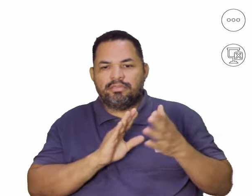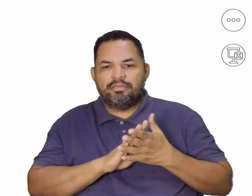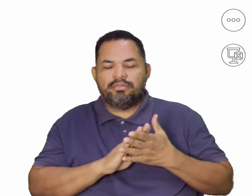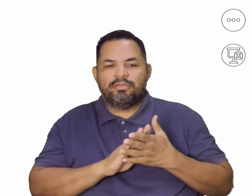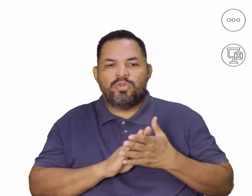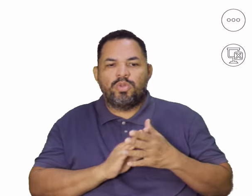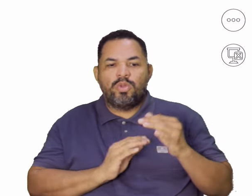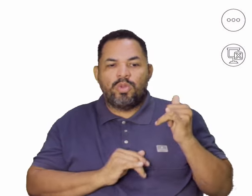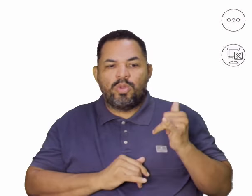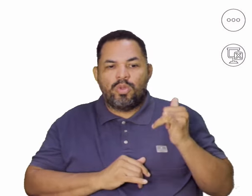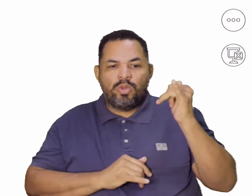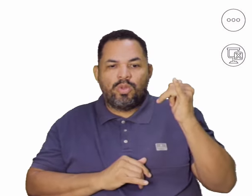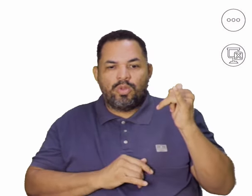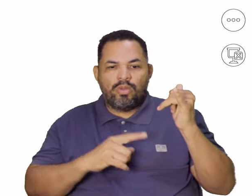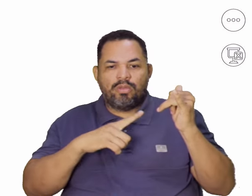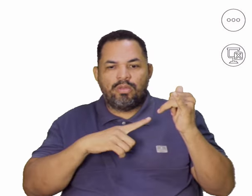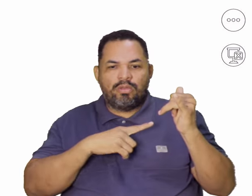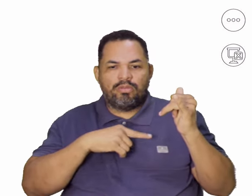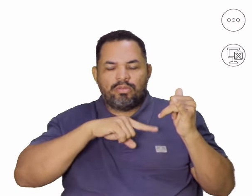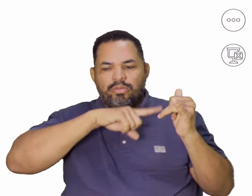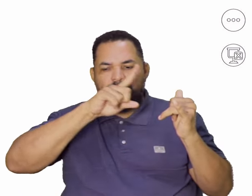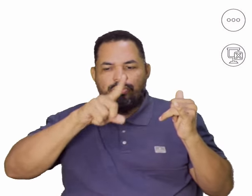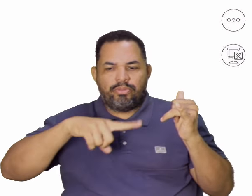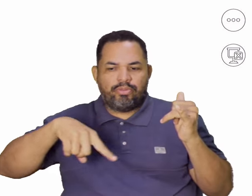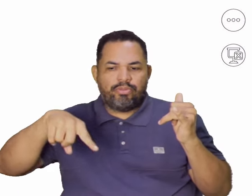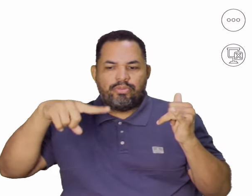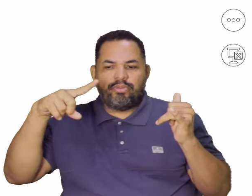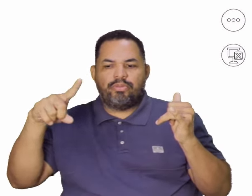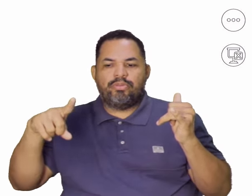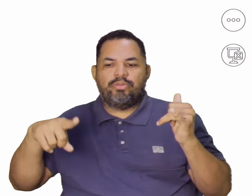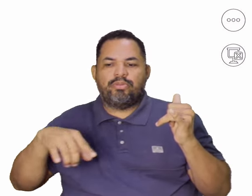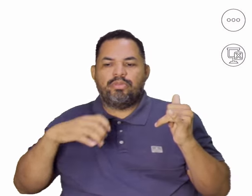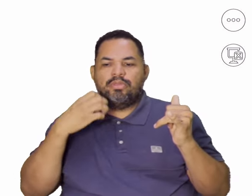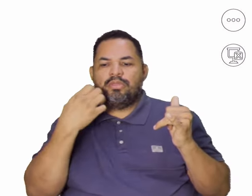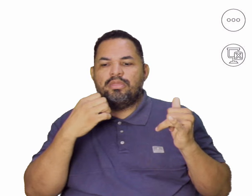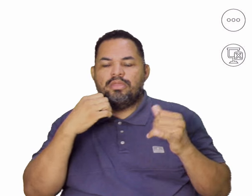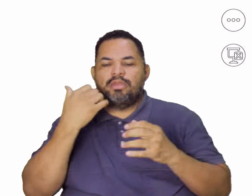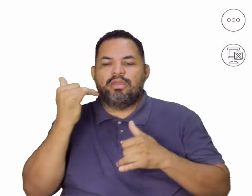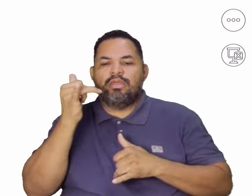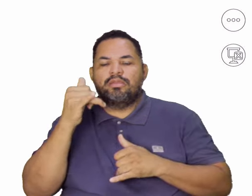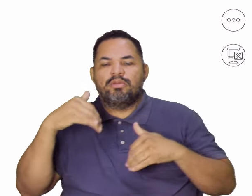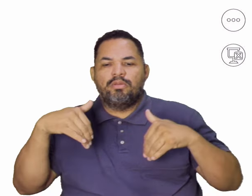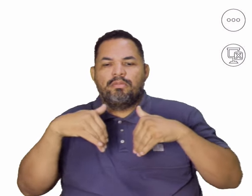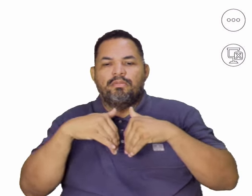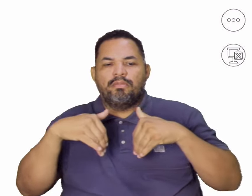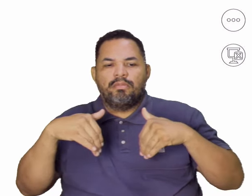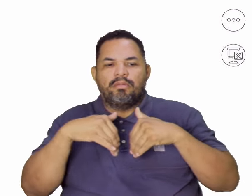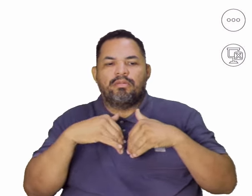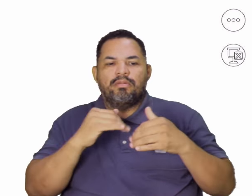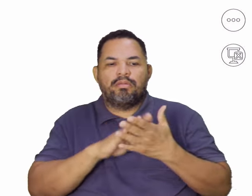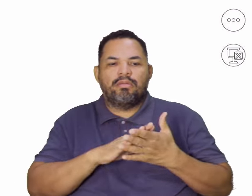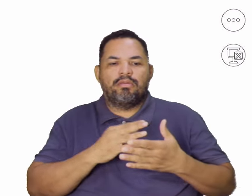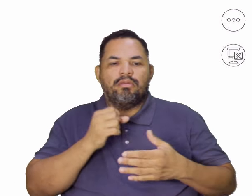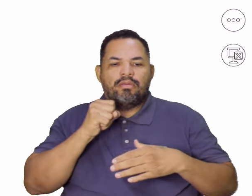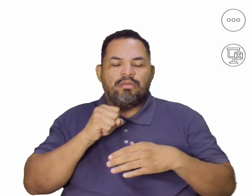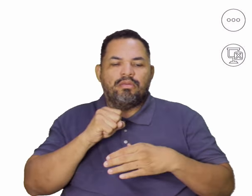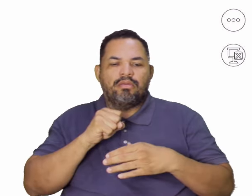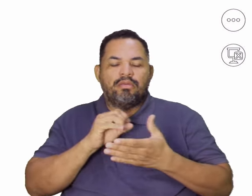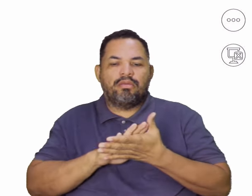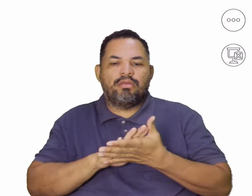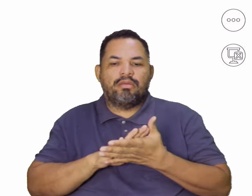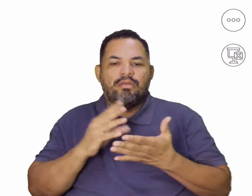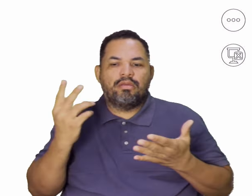Gama são constituídos por ondas eletromagnéticas a radiação Gama é